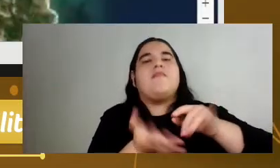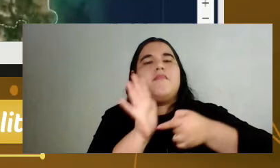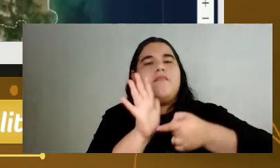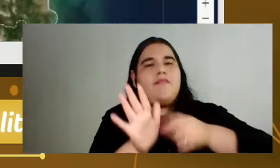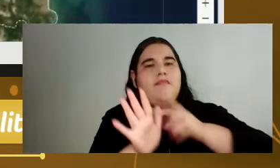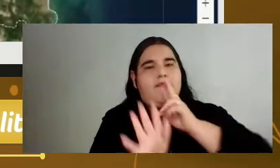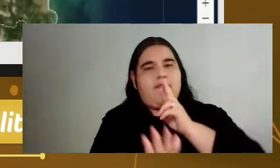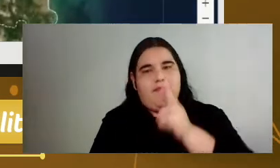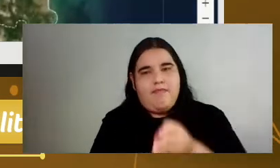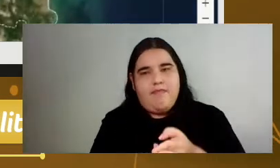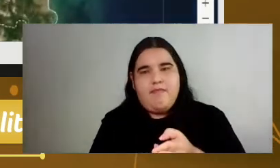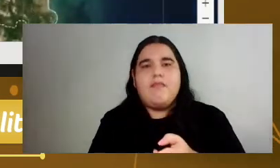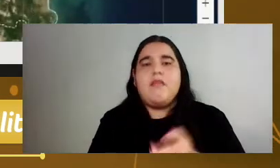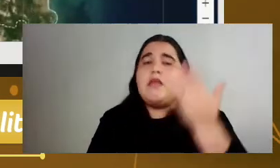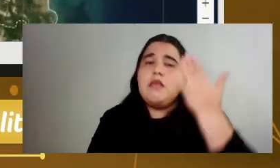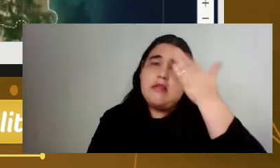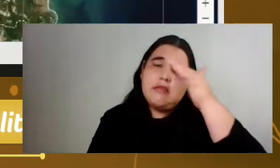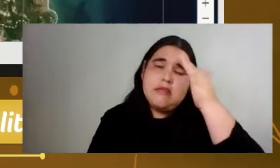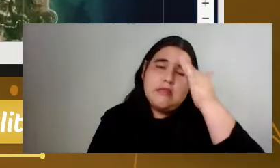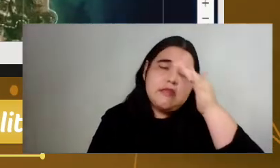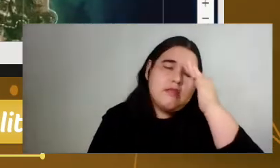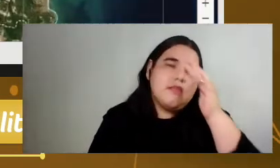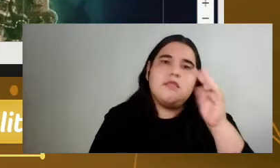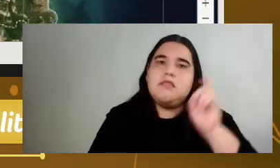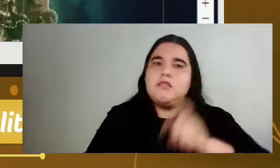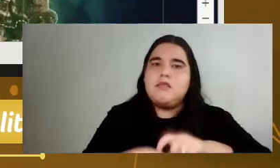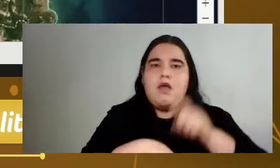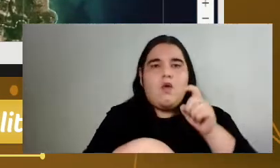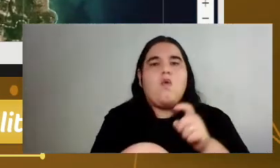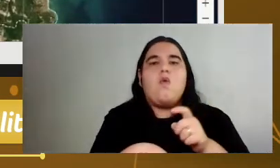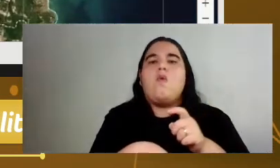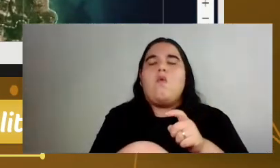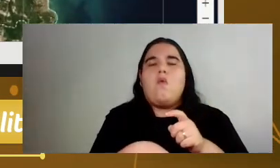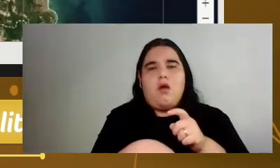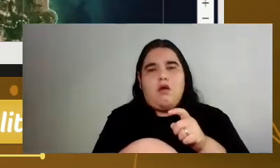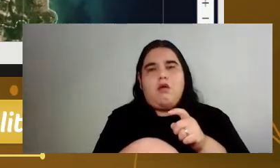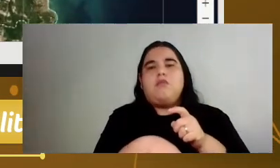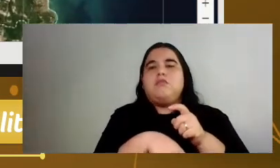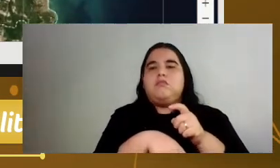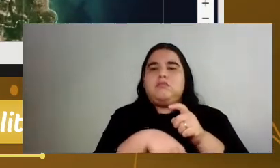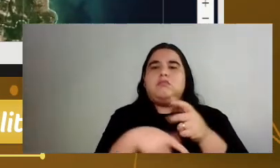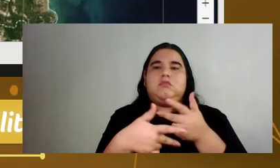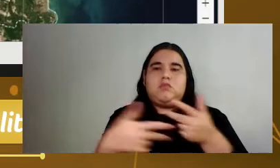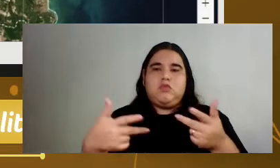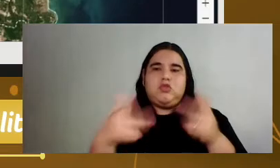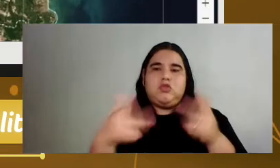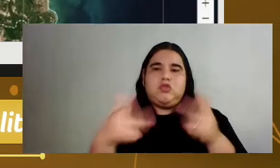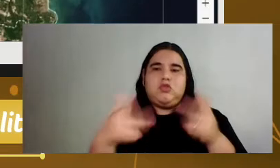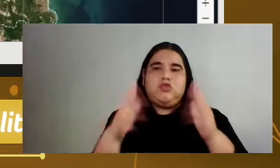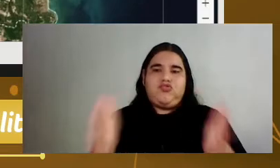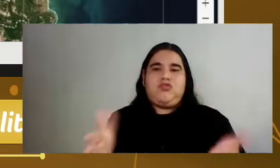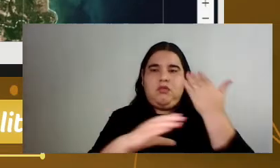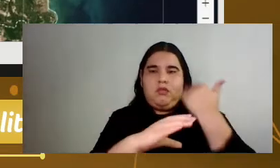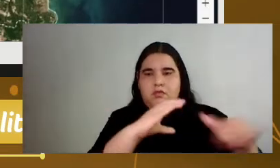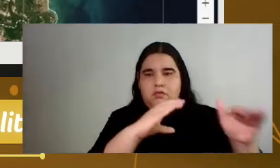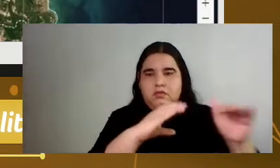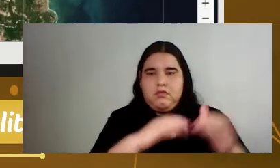são as ocorrências que... Você pode desligar o microfone?